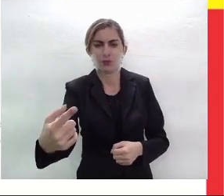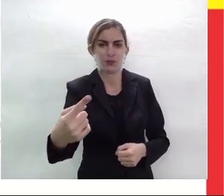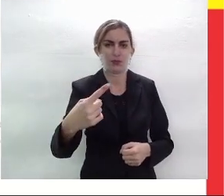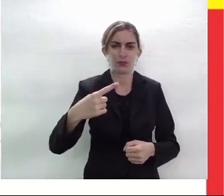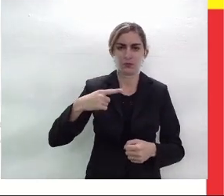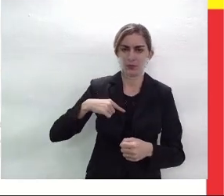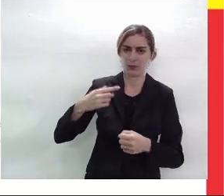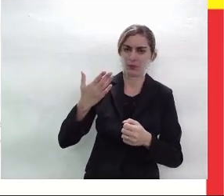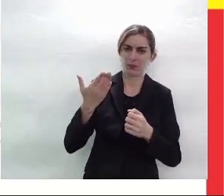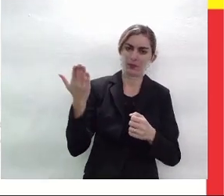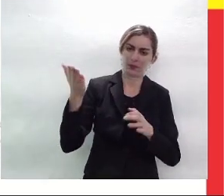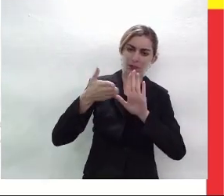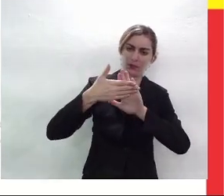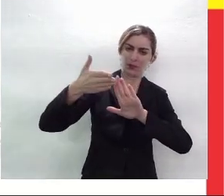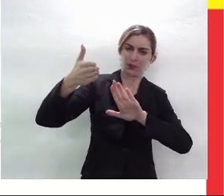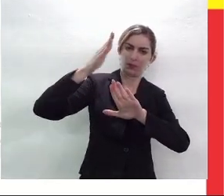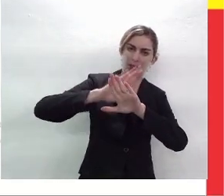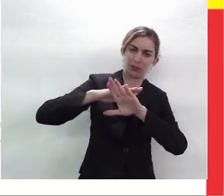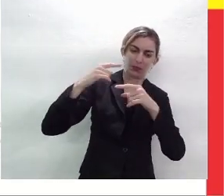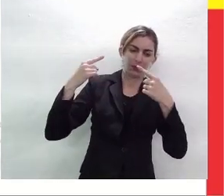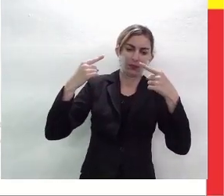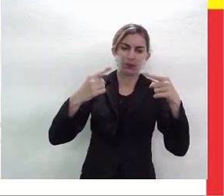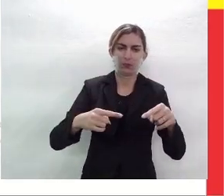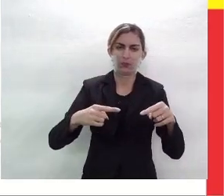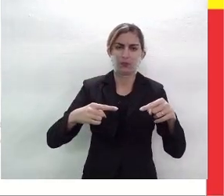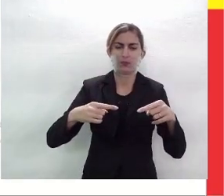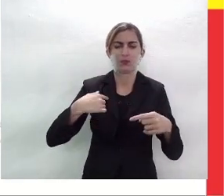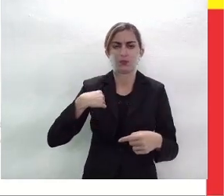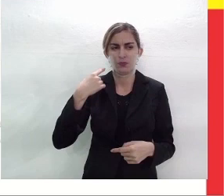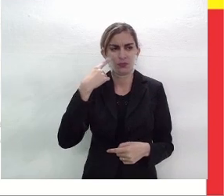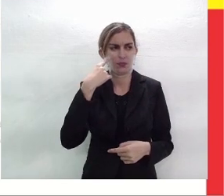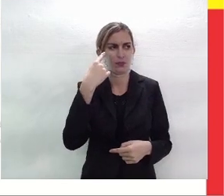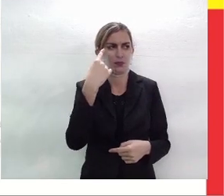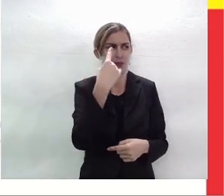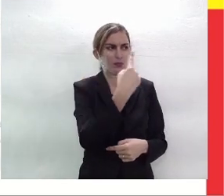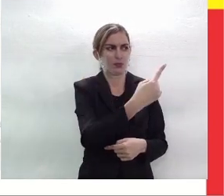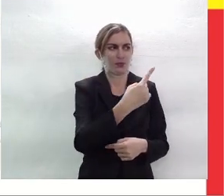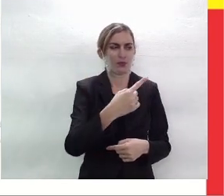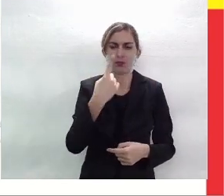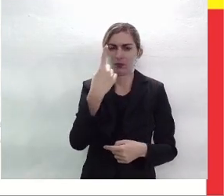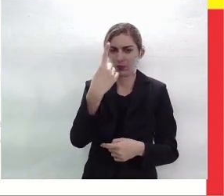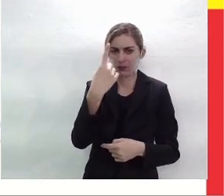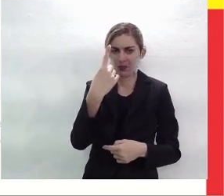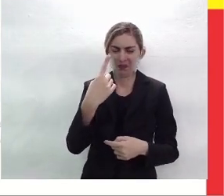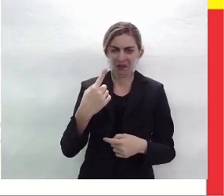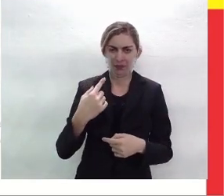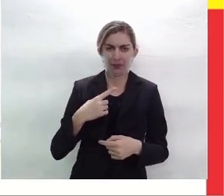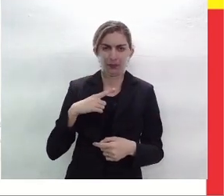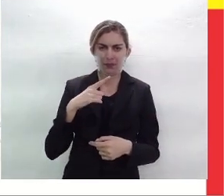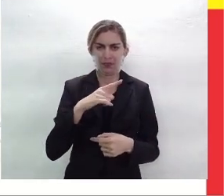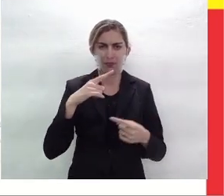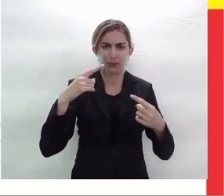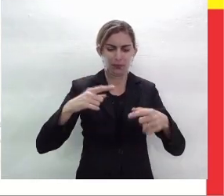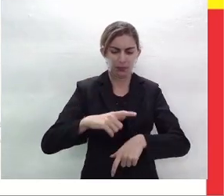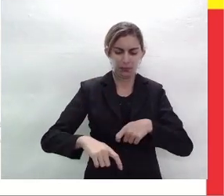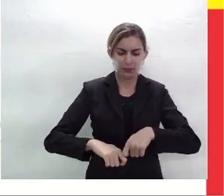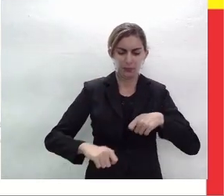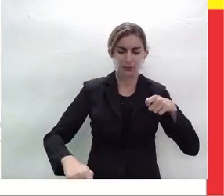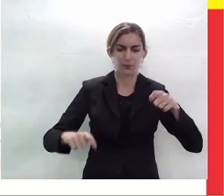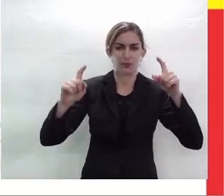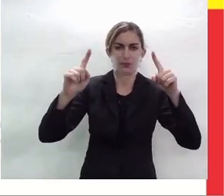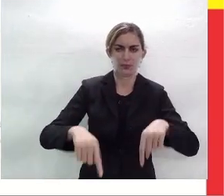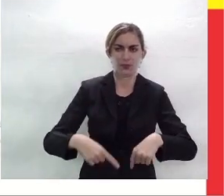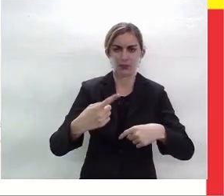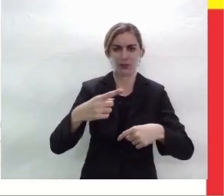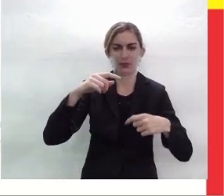para o lado ou ir para as costas do seu oponente. Então, vocês estão vendo aí que uma das indumentárias do jiu-jitsu